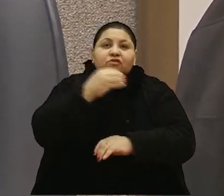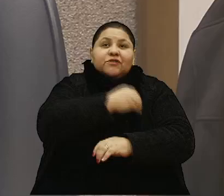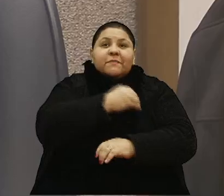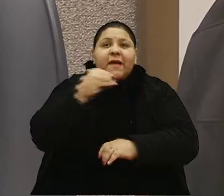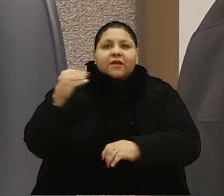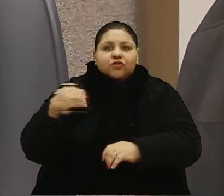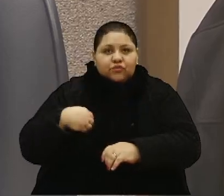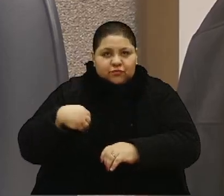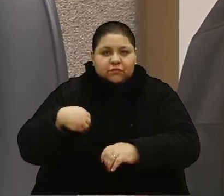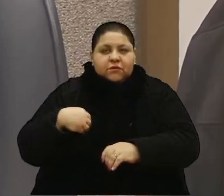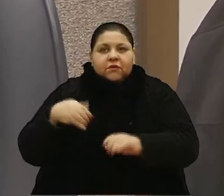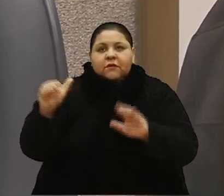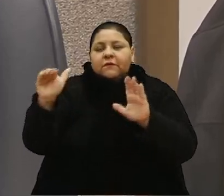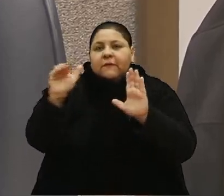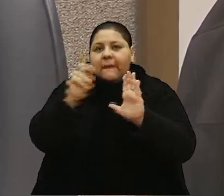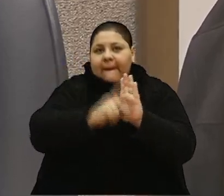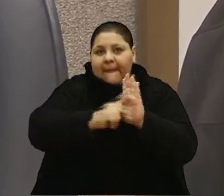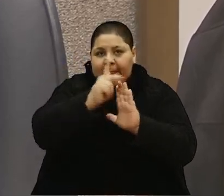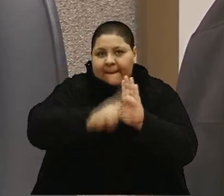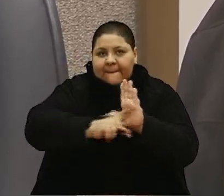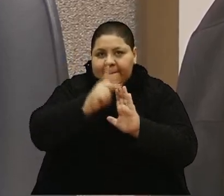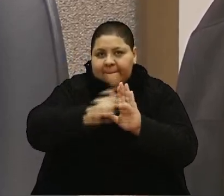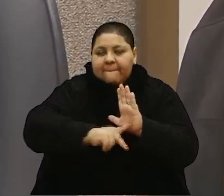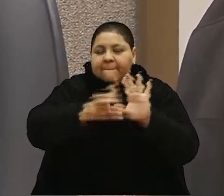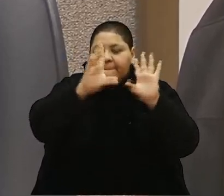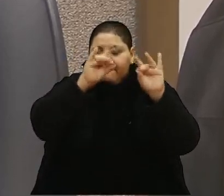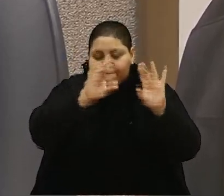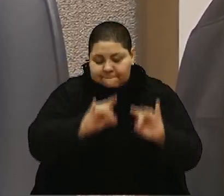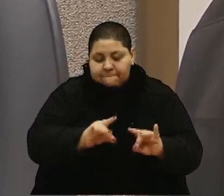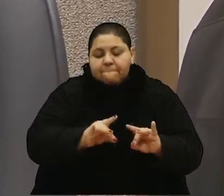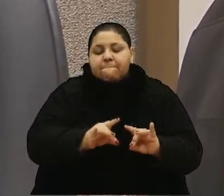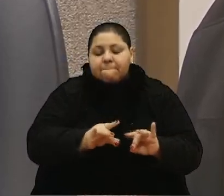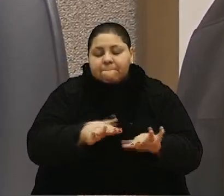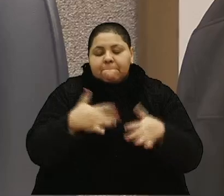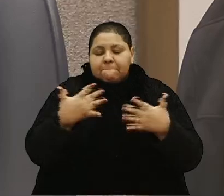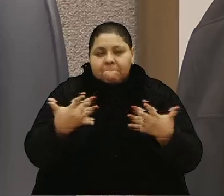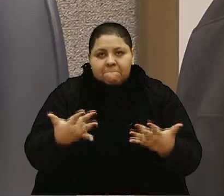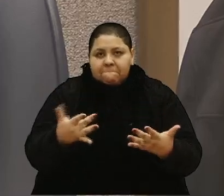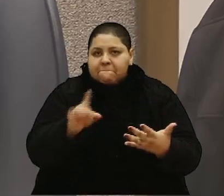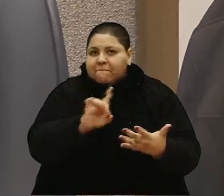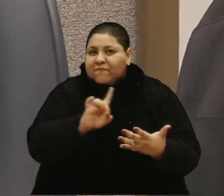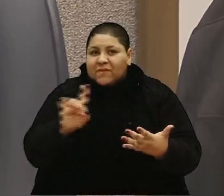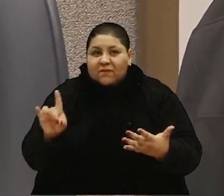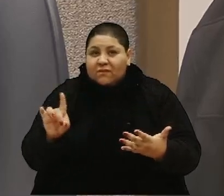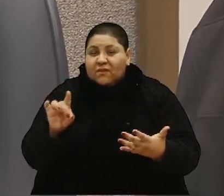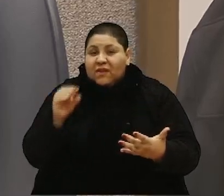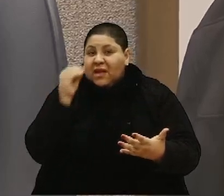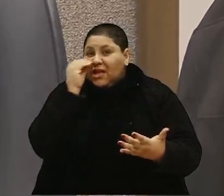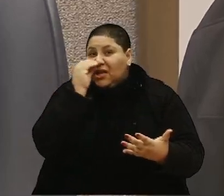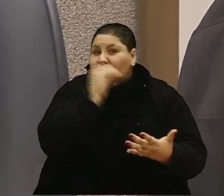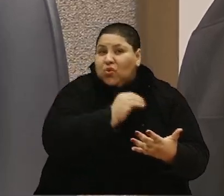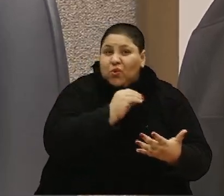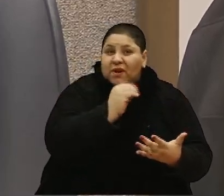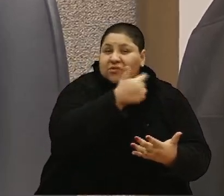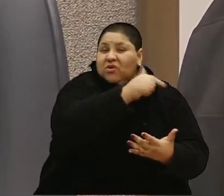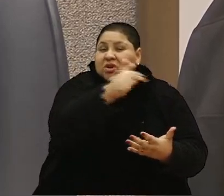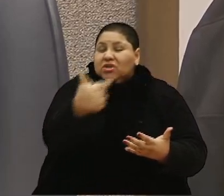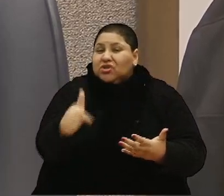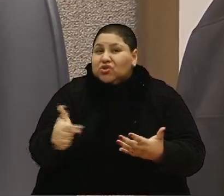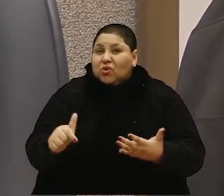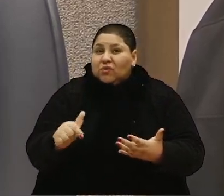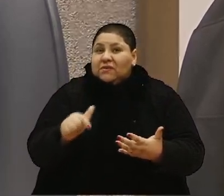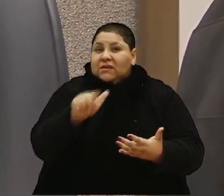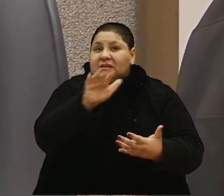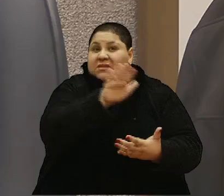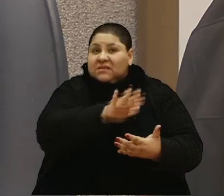né? Do programa, e o programa de especialidades também. Então, não se está deixando de fazer as questões